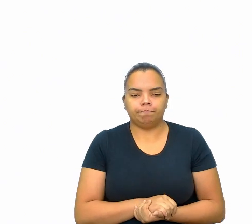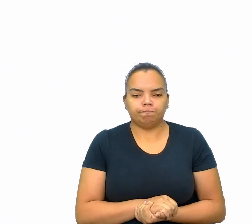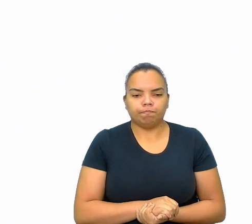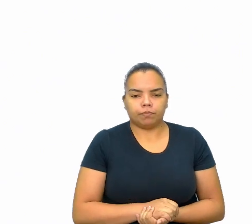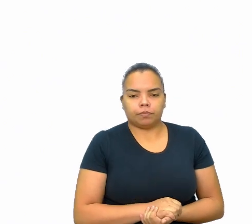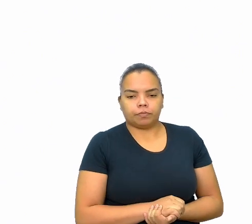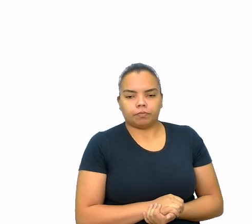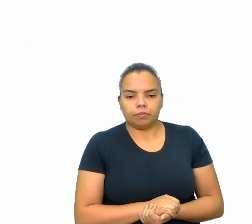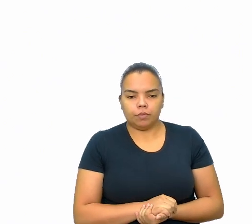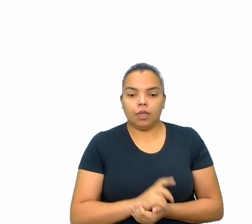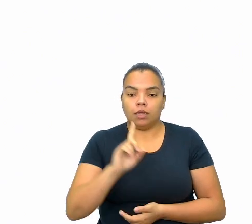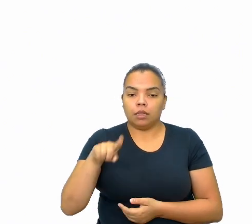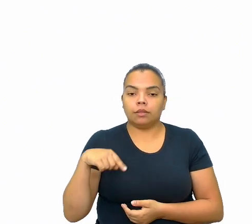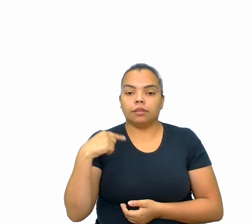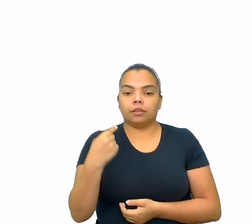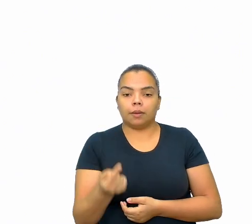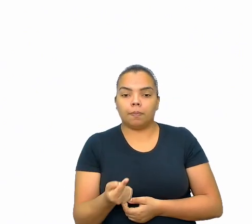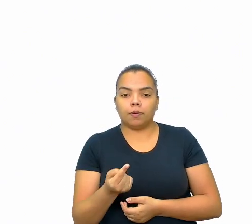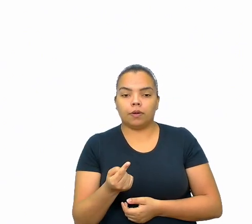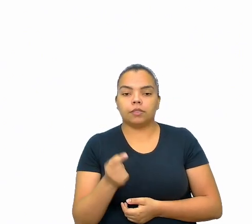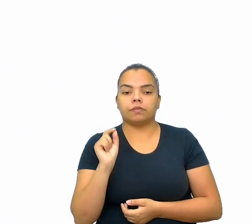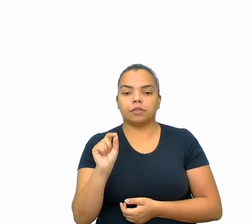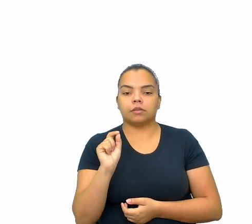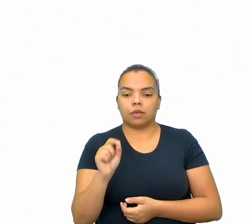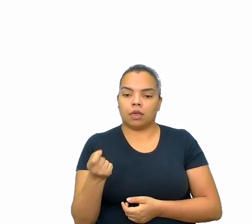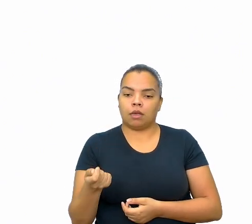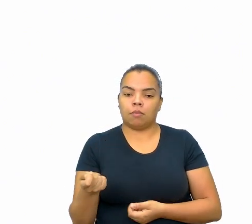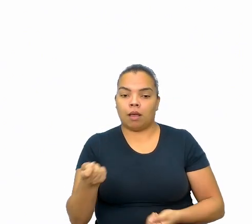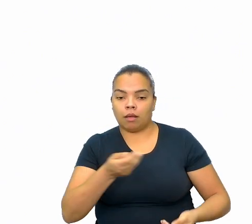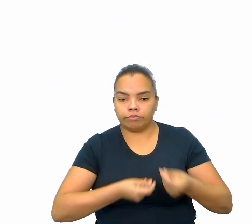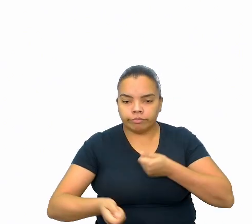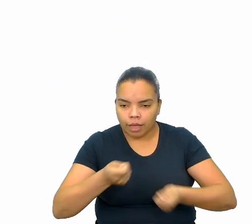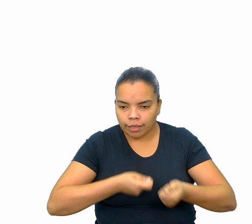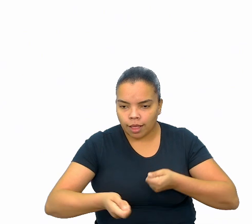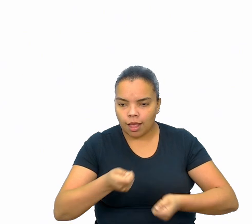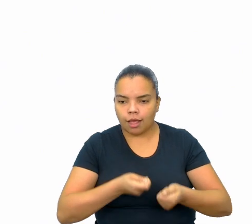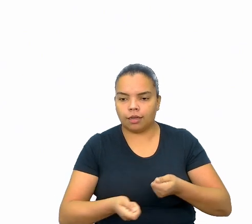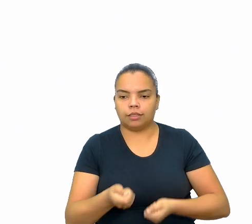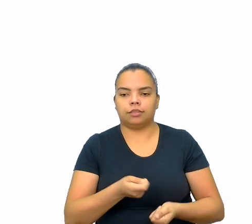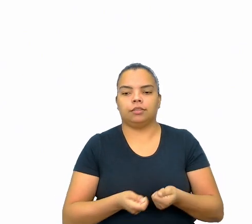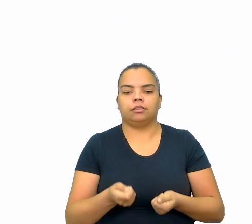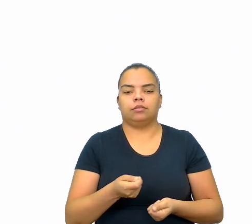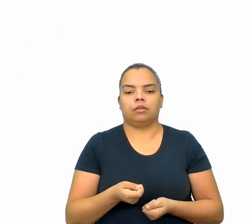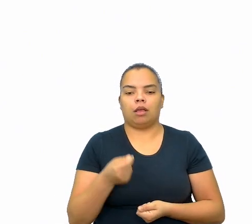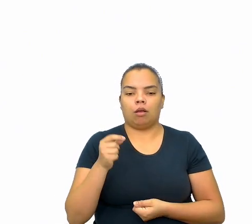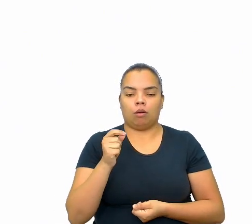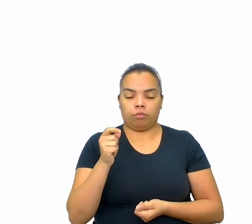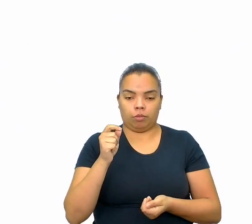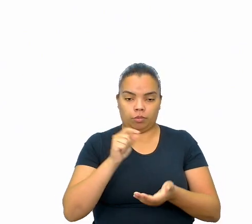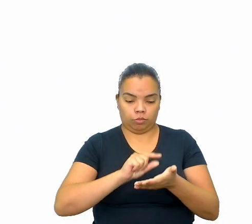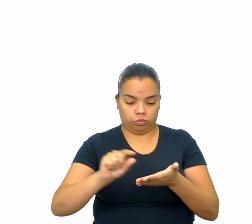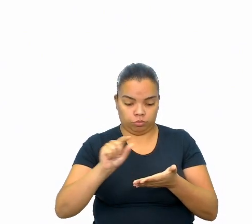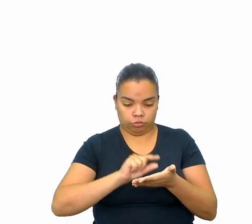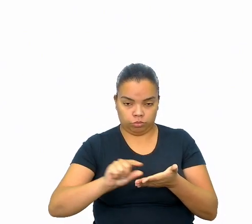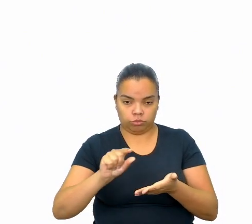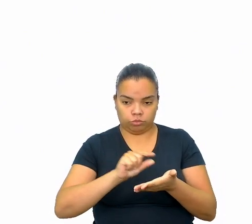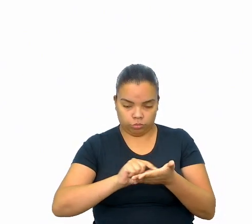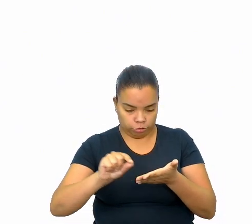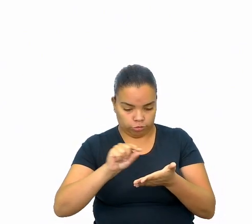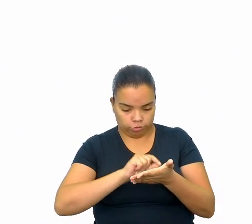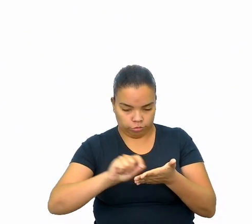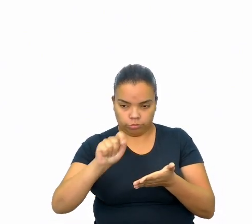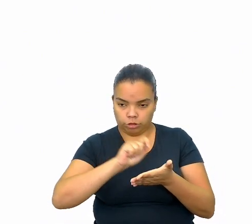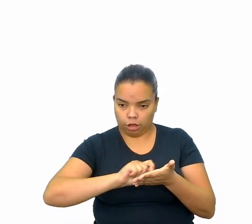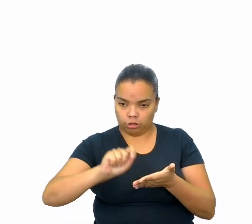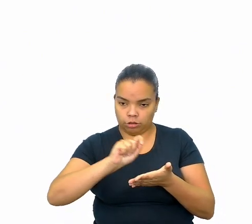Depois, o que a gente faz? A gente faz a análise, né, de cada número que foi escrito pelo aluno. E, se possível, a gente